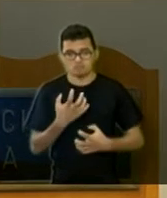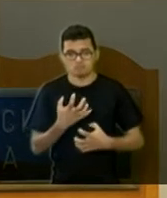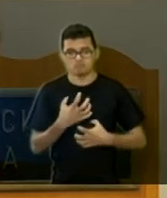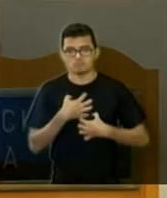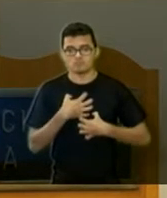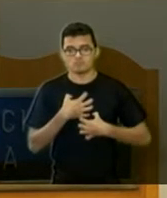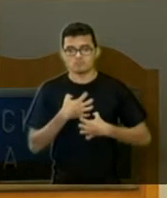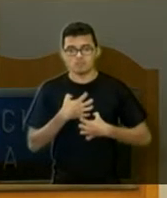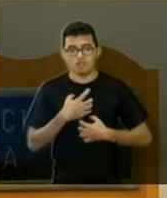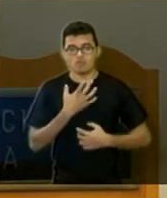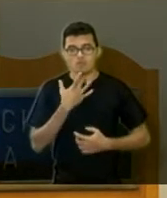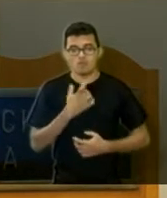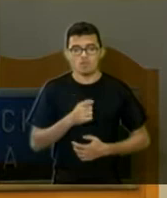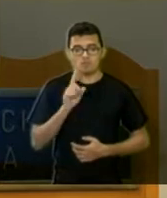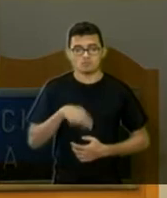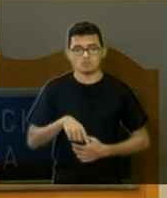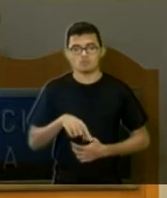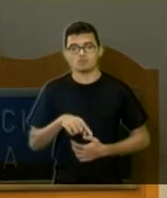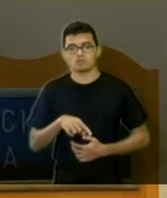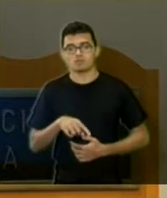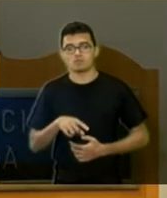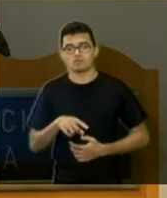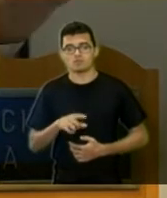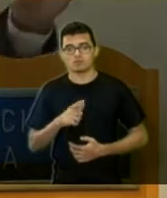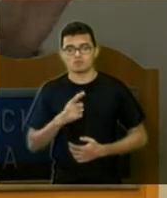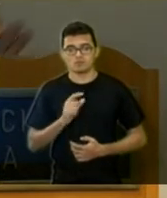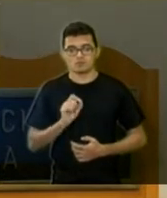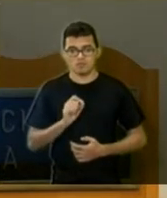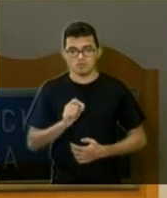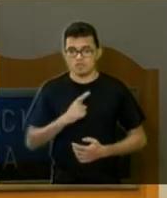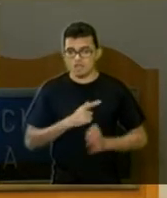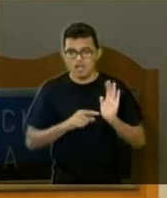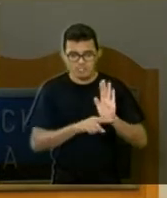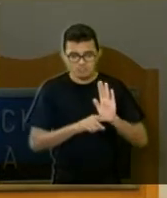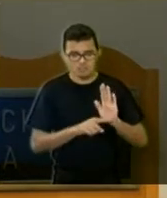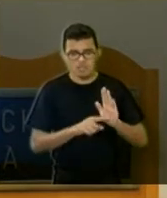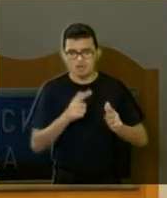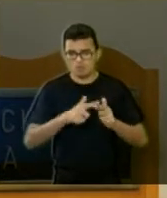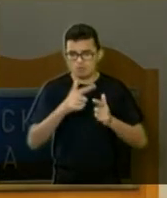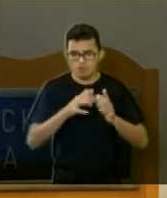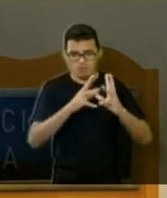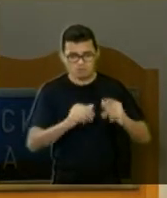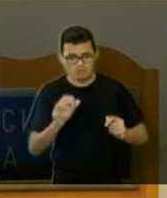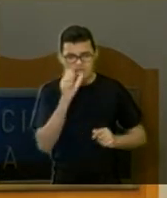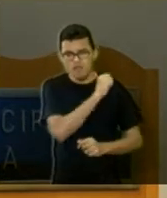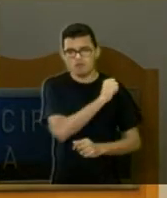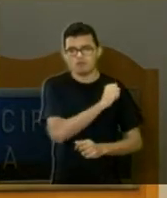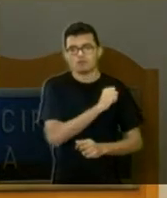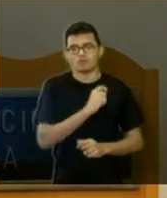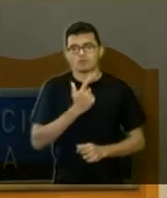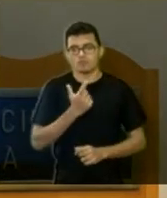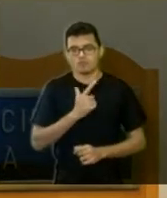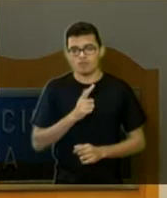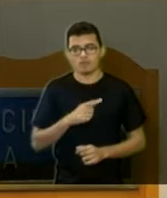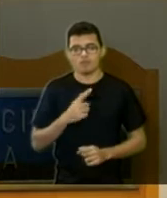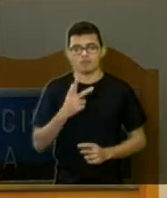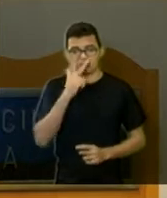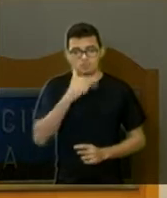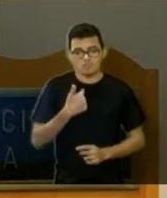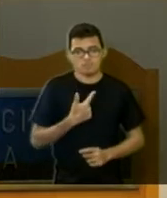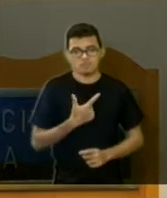que a gente tinha era de resolver para eles em 2 minutos. Então, daí essa disposição